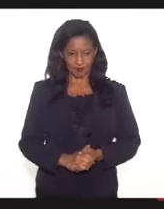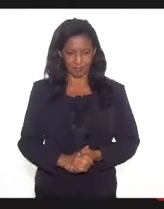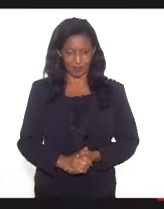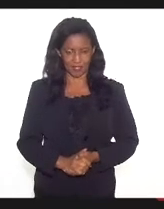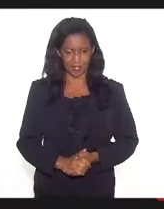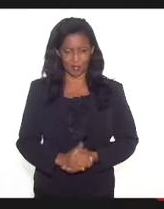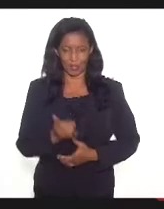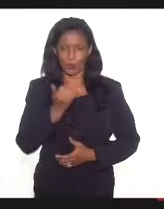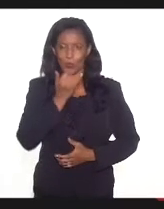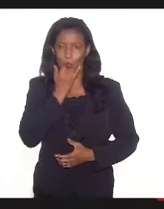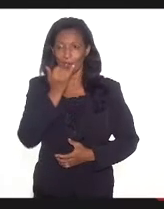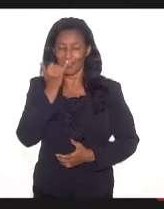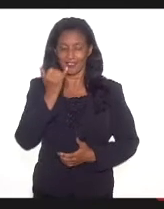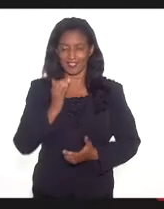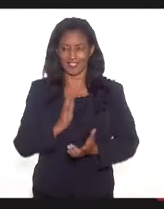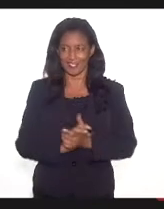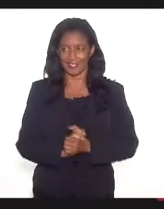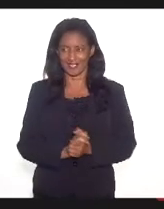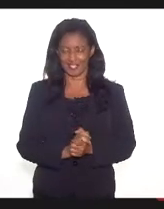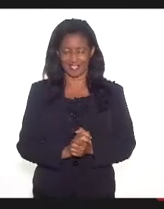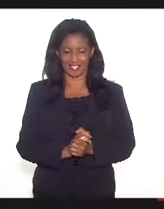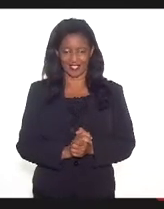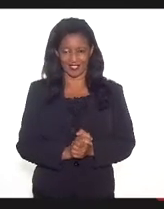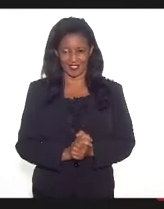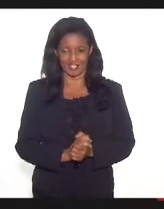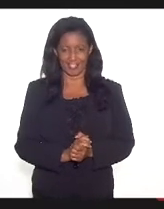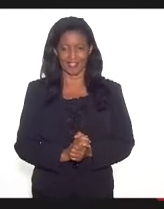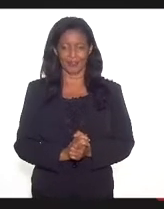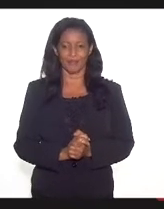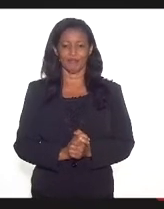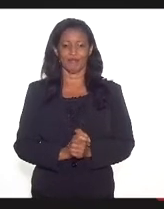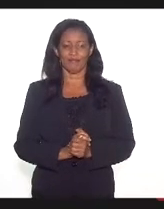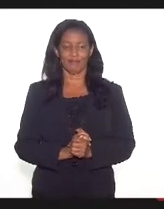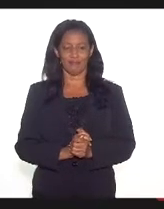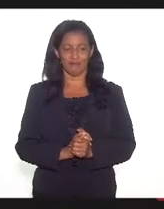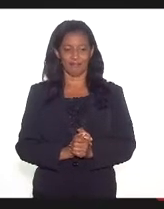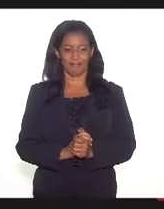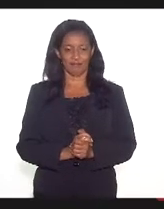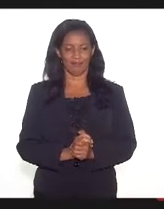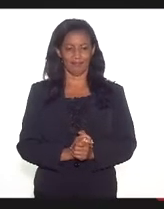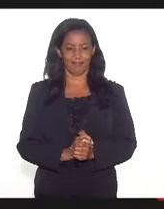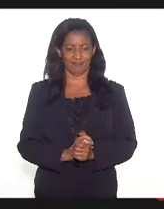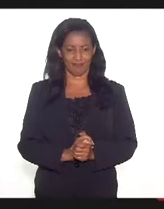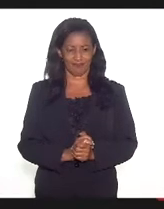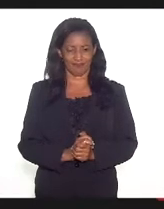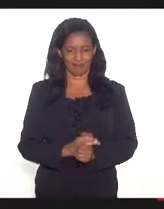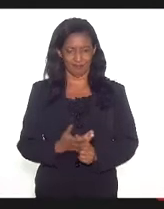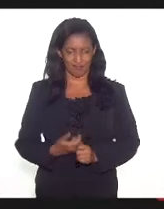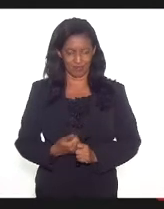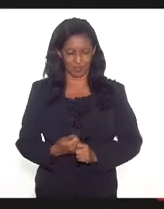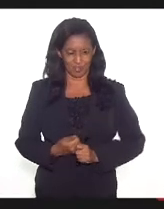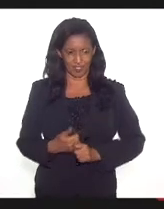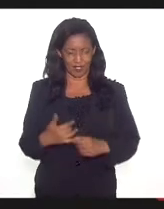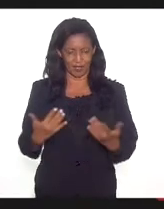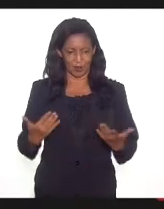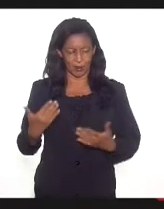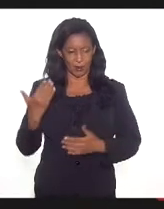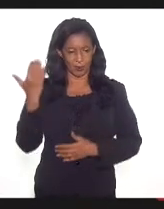estabelecido o microfone do mas quando o presidente